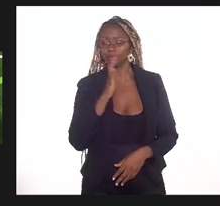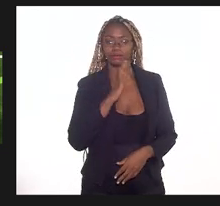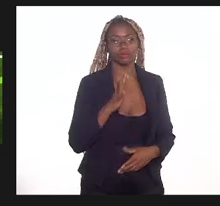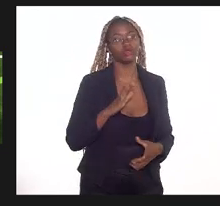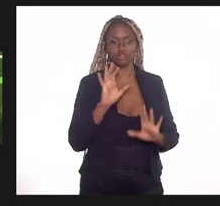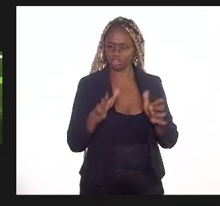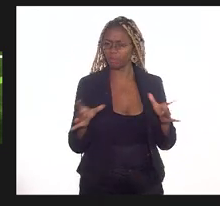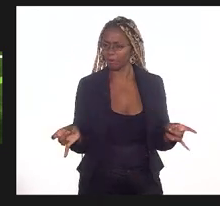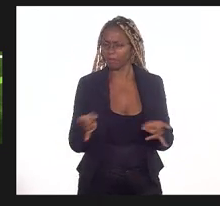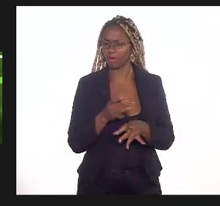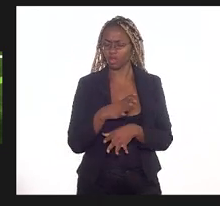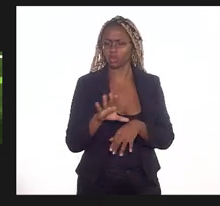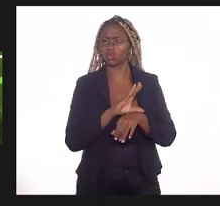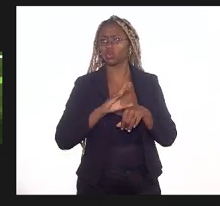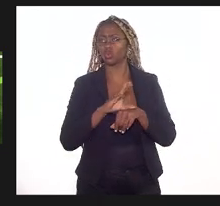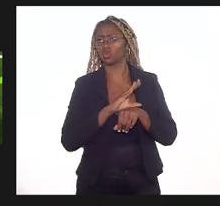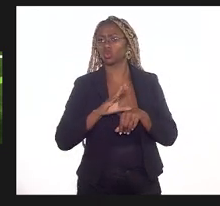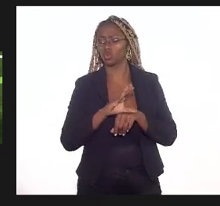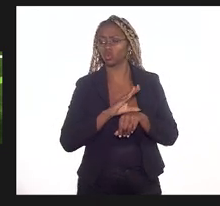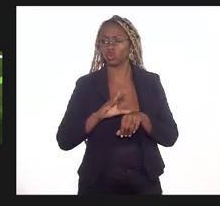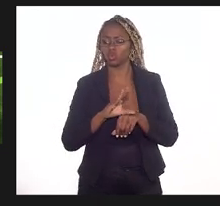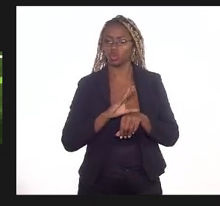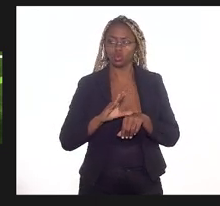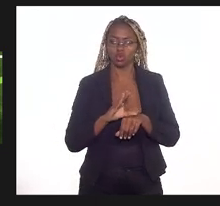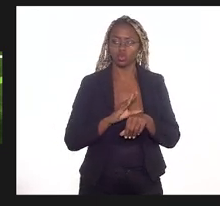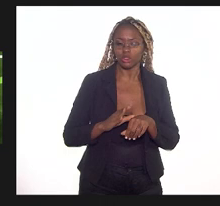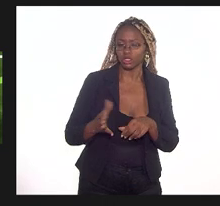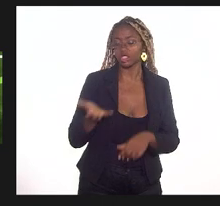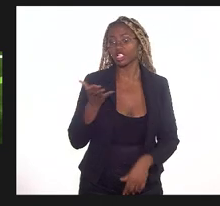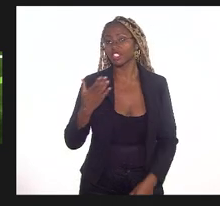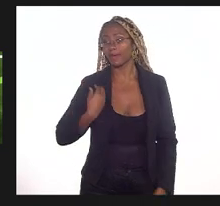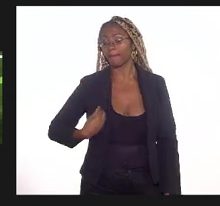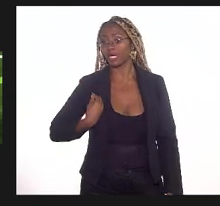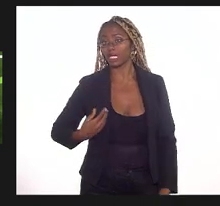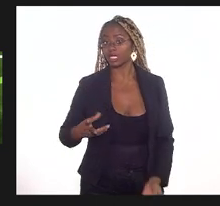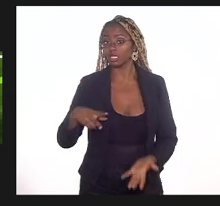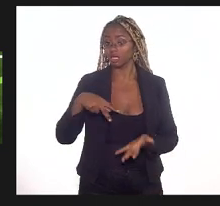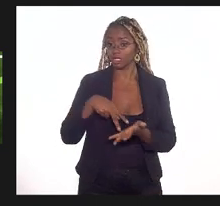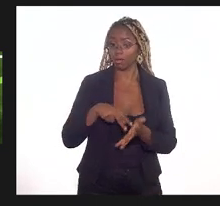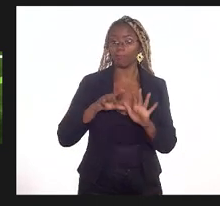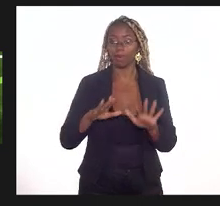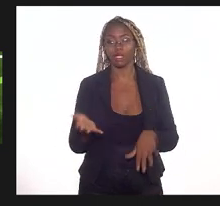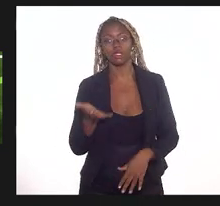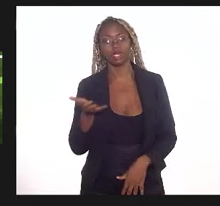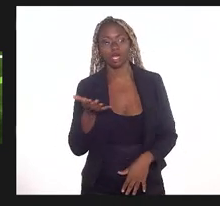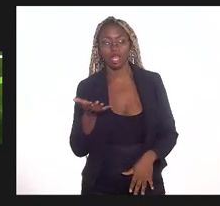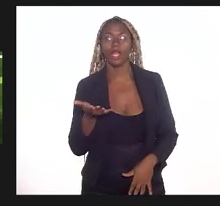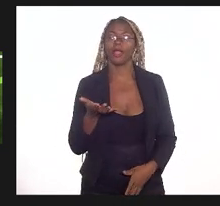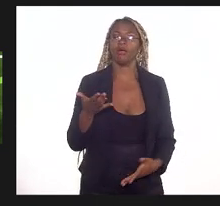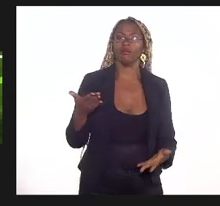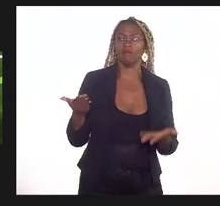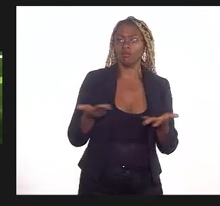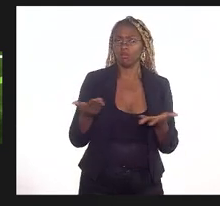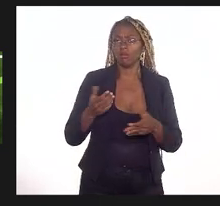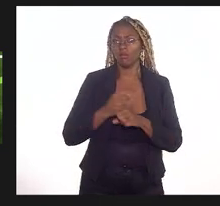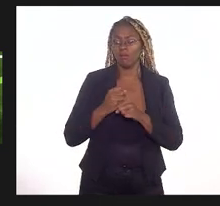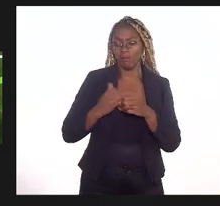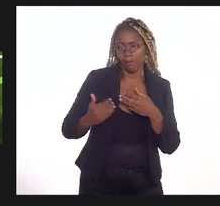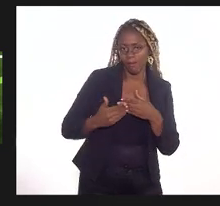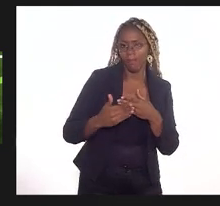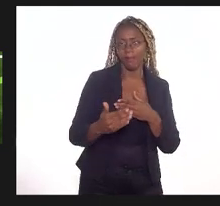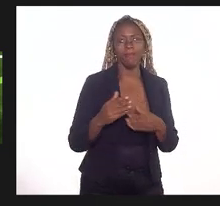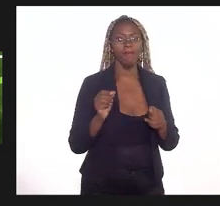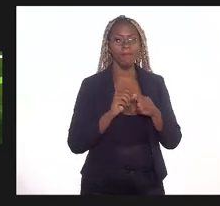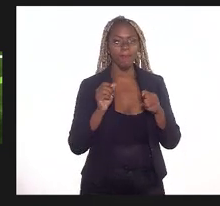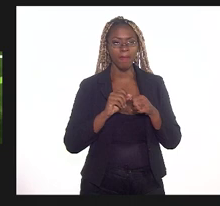já está pronto, a gente tinha ideia de fazer presencialmente, a gente pretende ainda para esse ano fazer virtualmente para